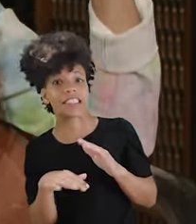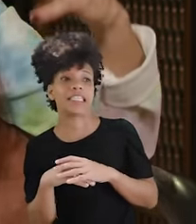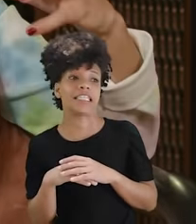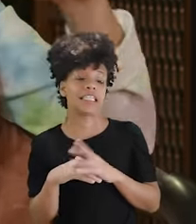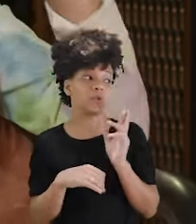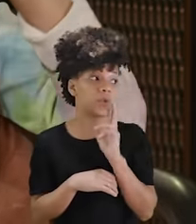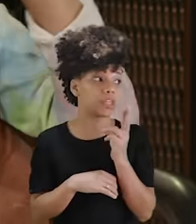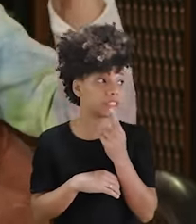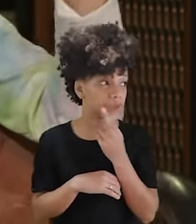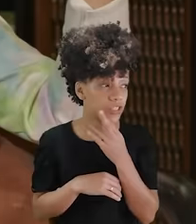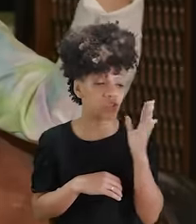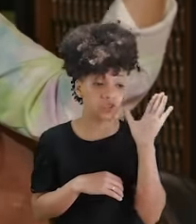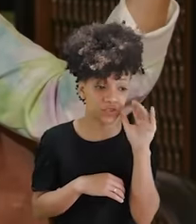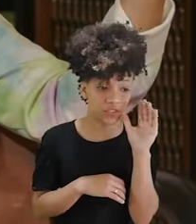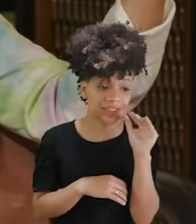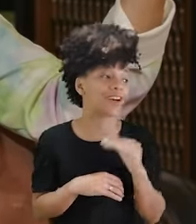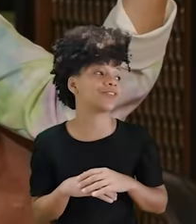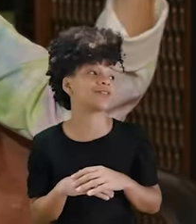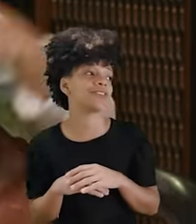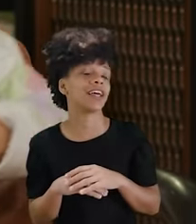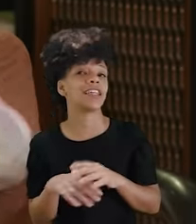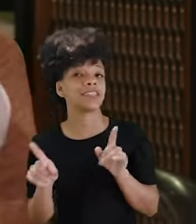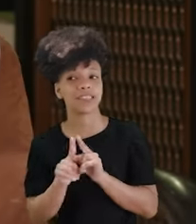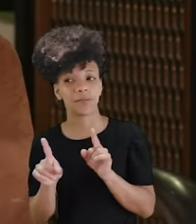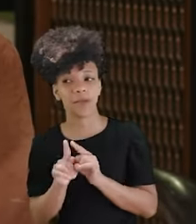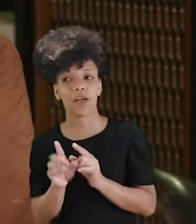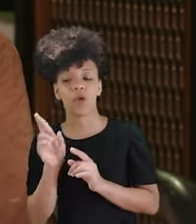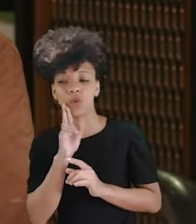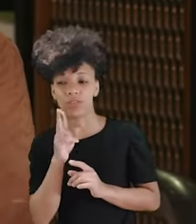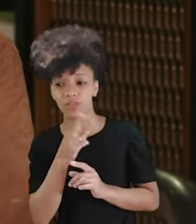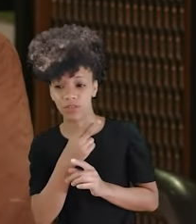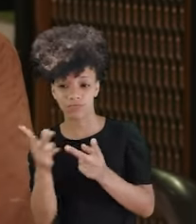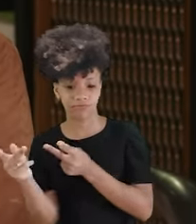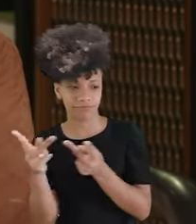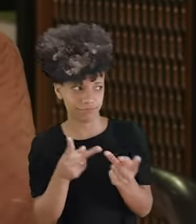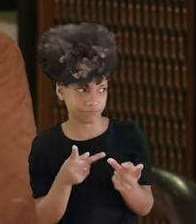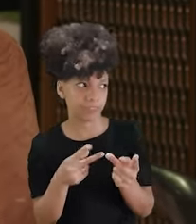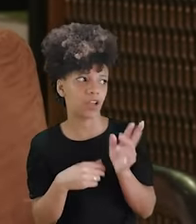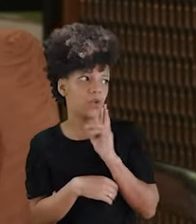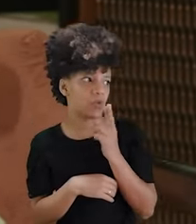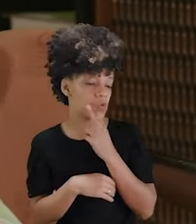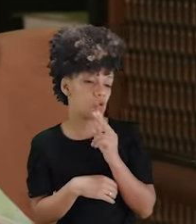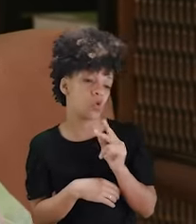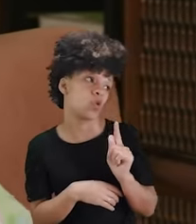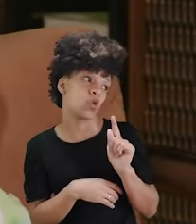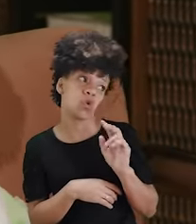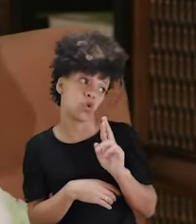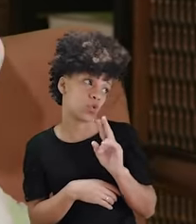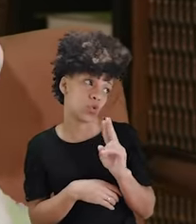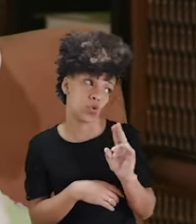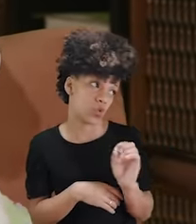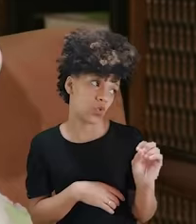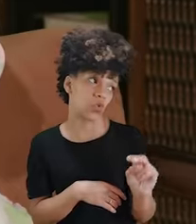os tripulantes que é considerado o crowders seus o restaurante dois toffee e tem o restaurante